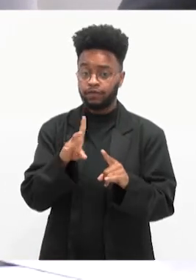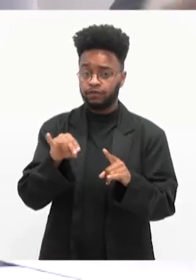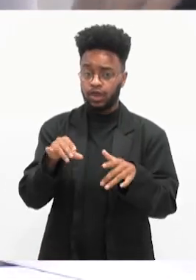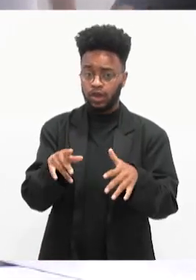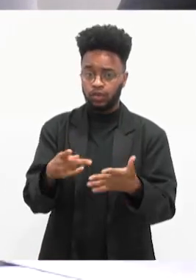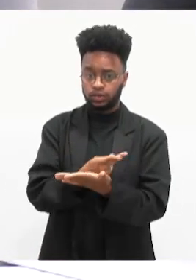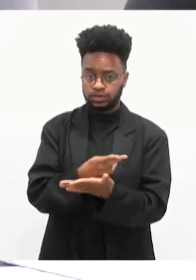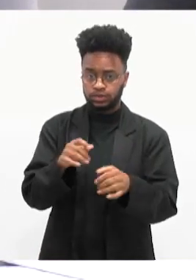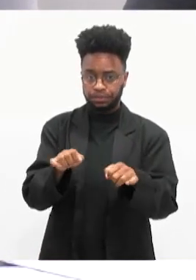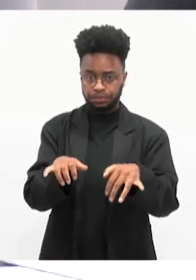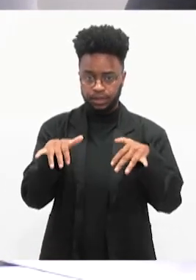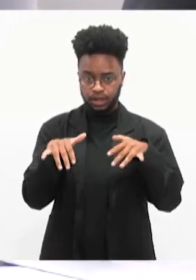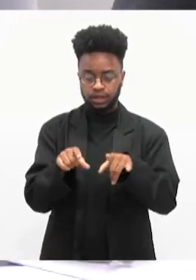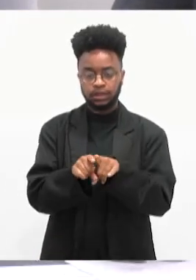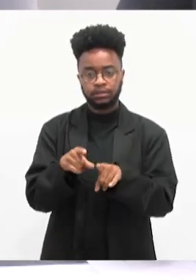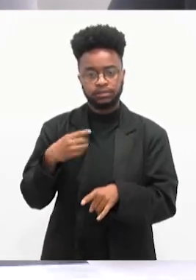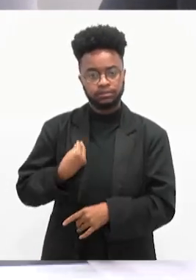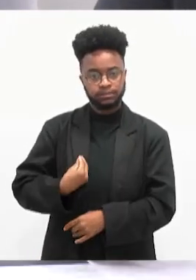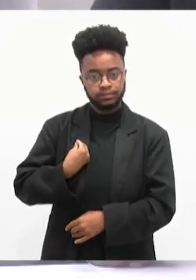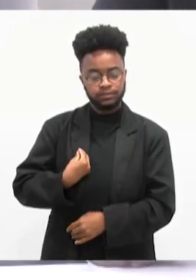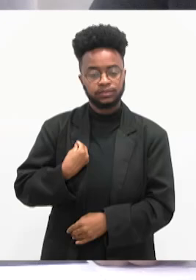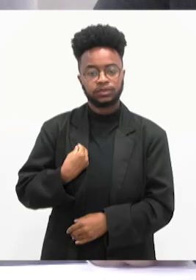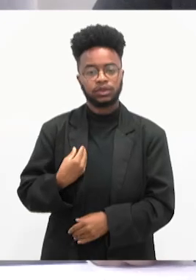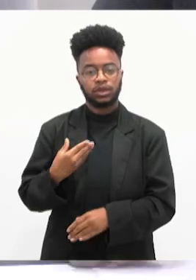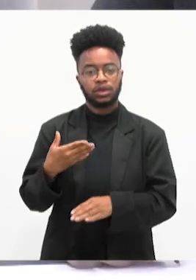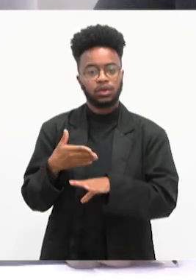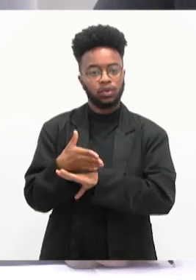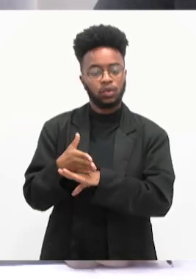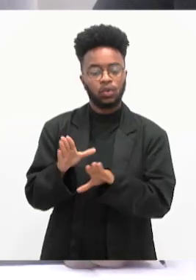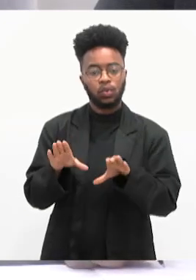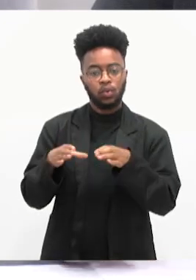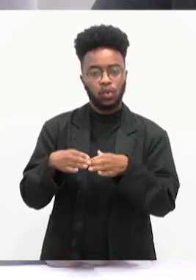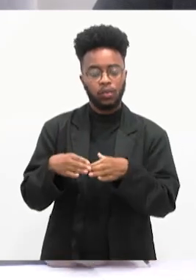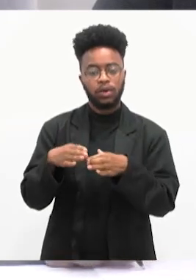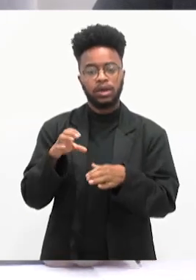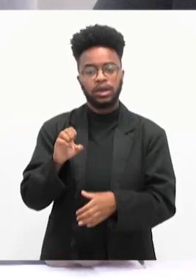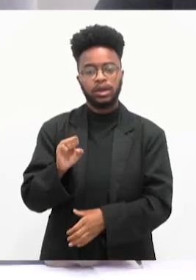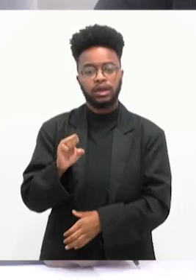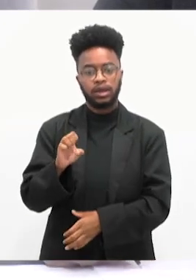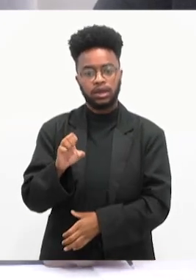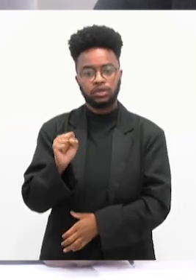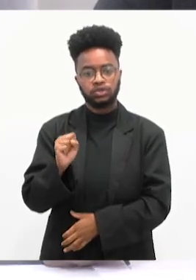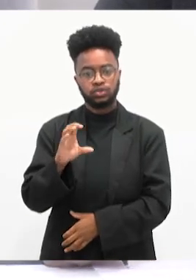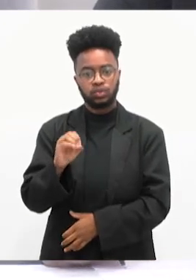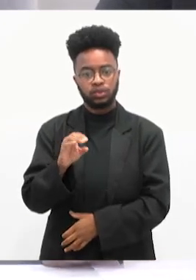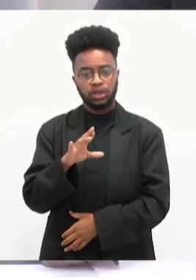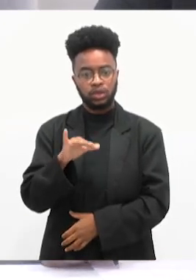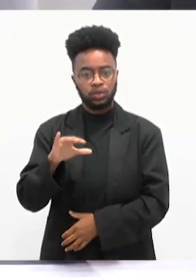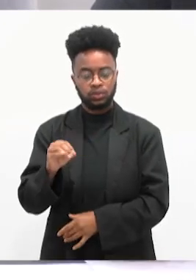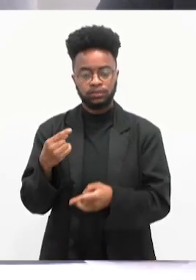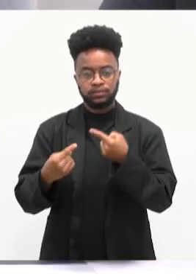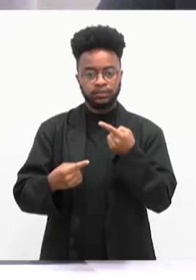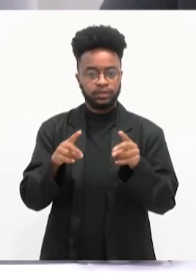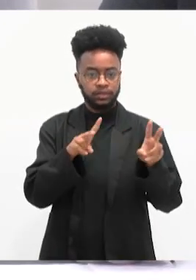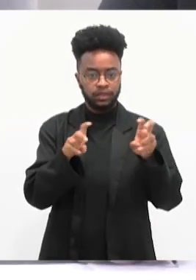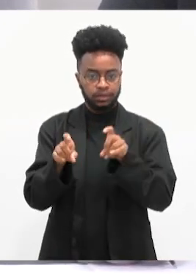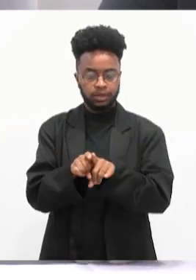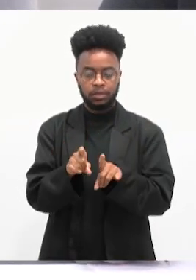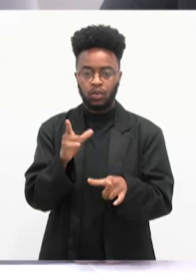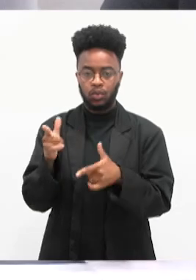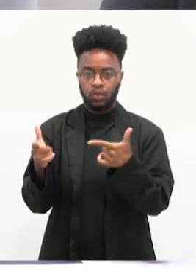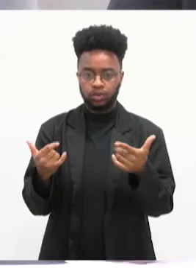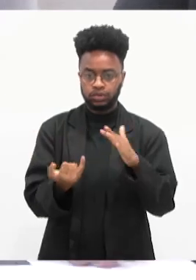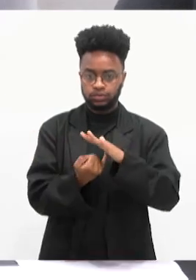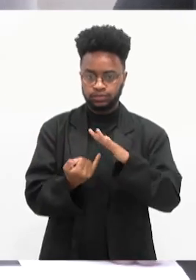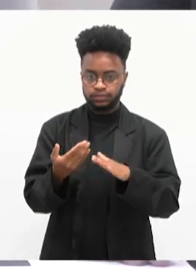inclusive, com a presença de toda a base dos escoteiros aqui para discutir fortemente esse tema e das outras entidades também